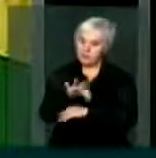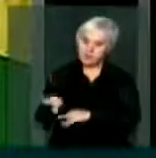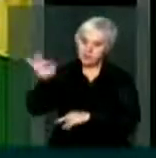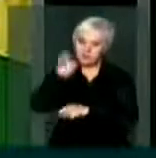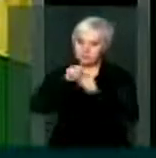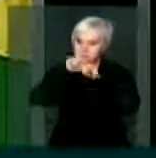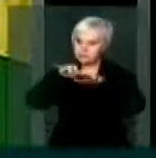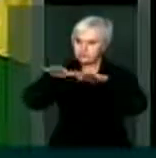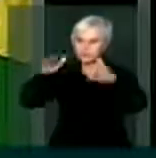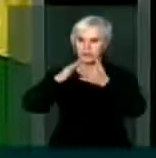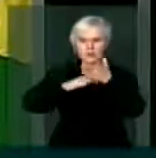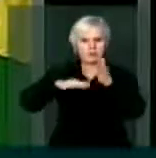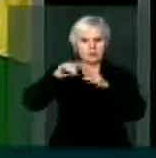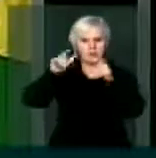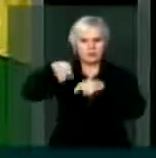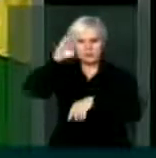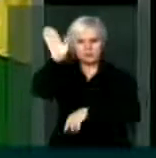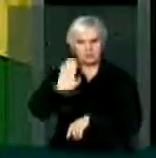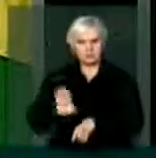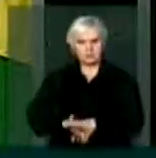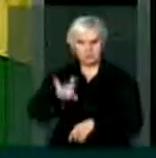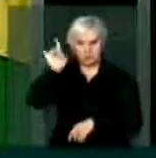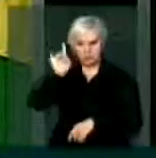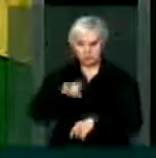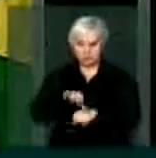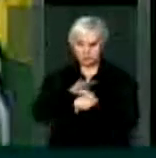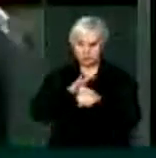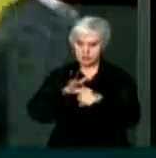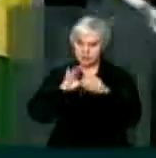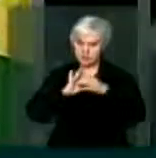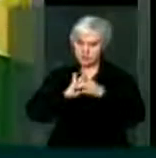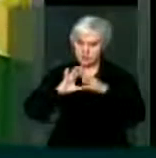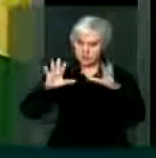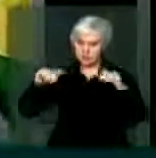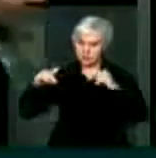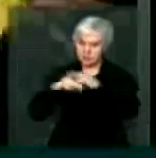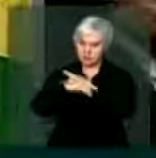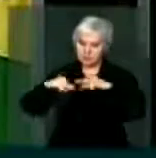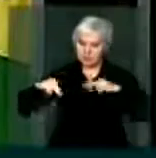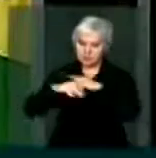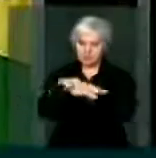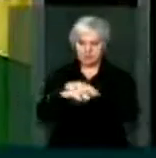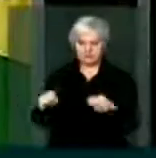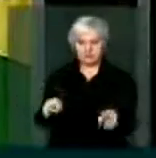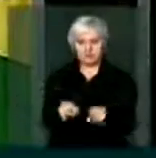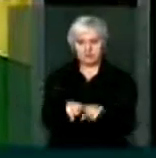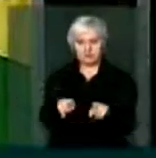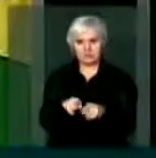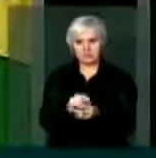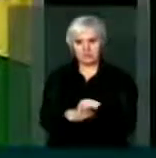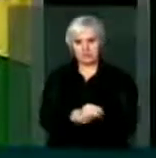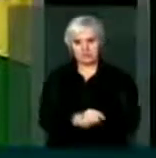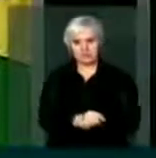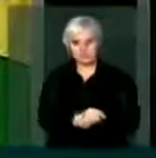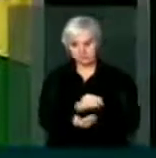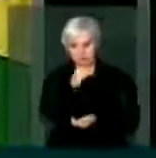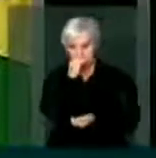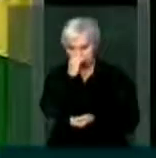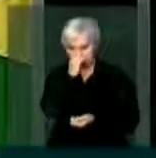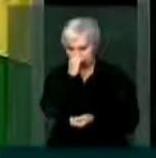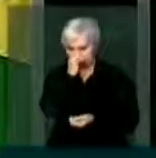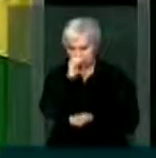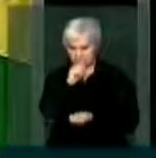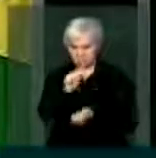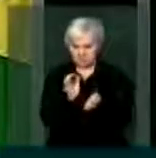mais diversas finalidades o direito constitucional de livre locomoção. Como atribuições definidas pelo Código de Trânsito